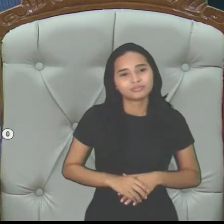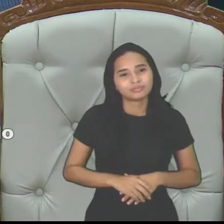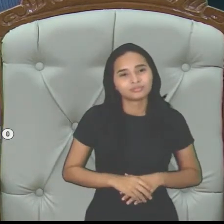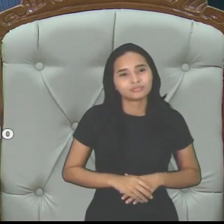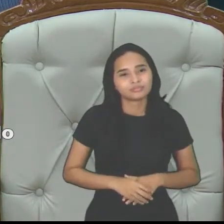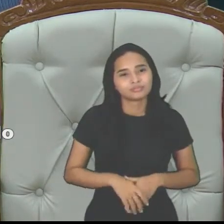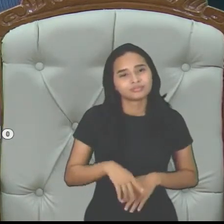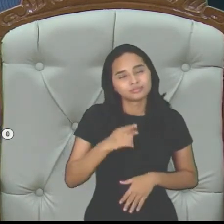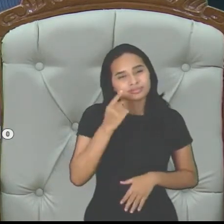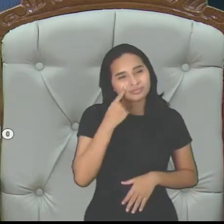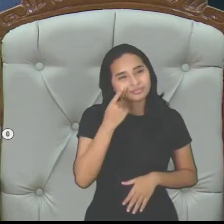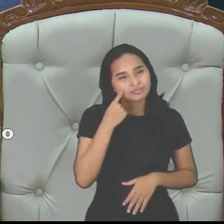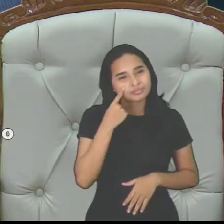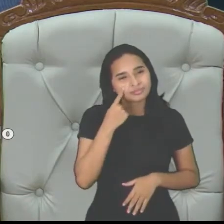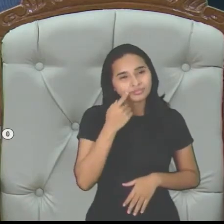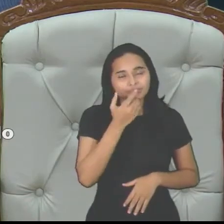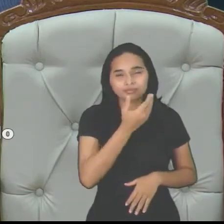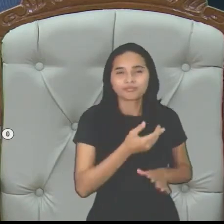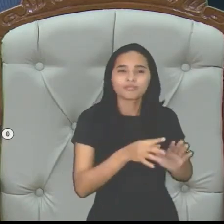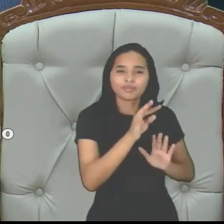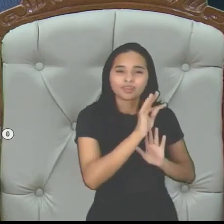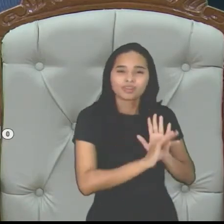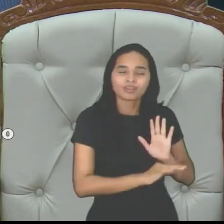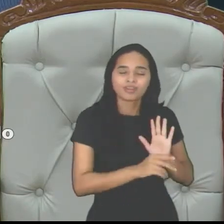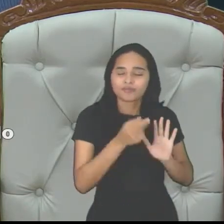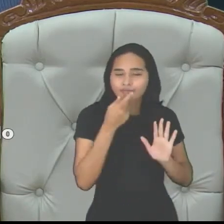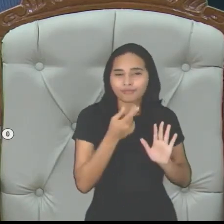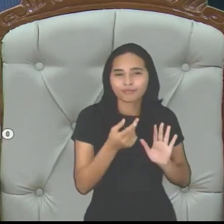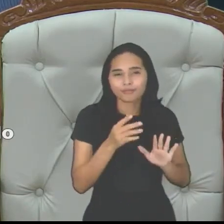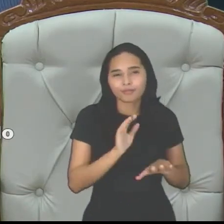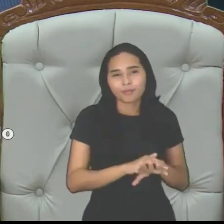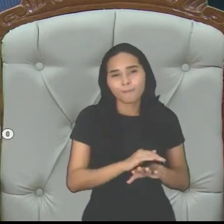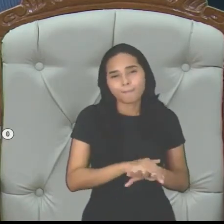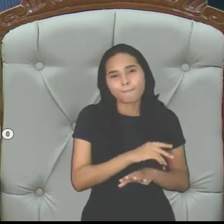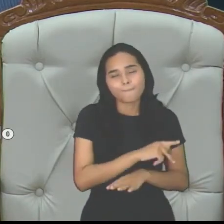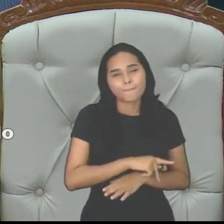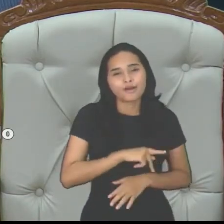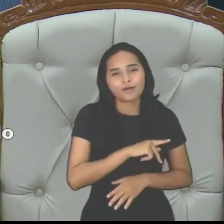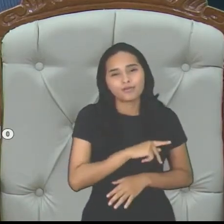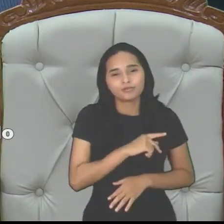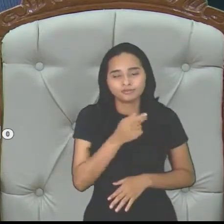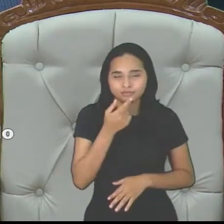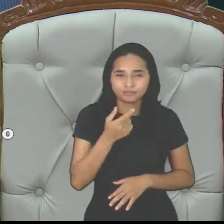Veja, isso aqui quem está falando, irmãos, é o Paulo. O